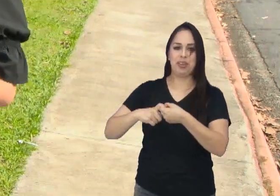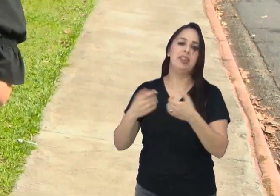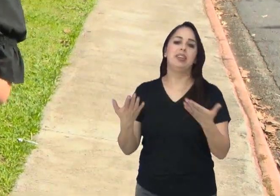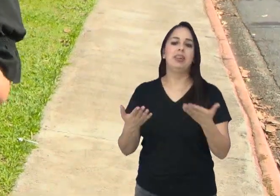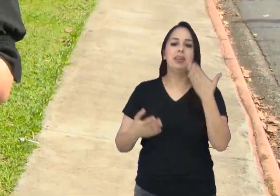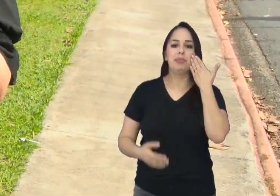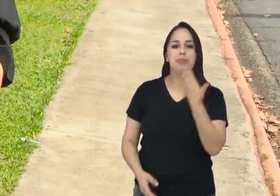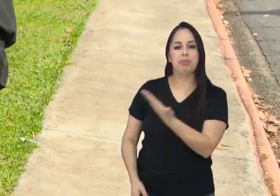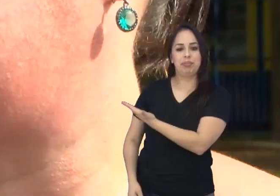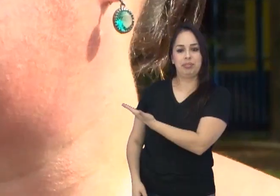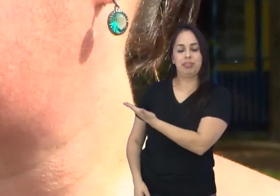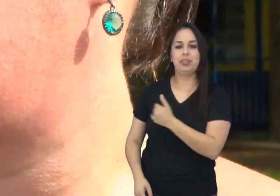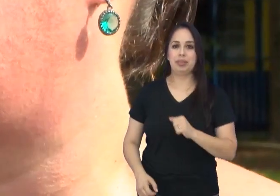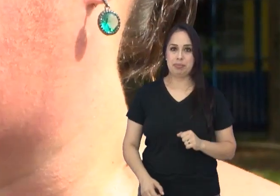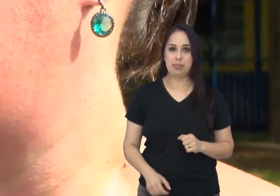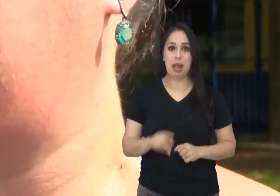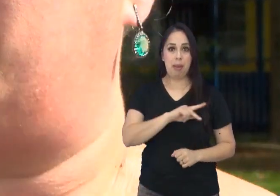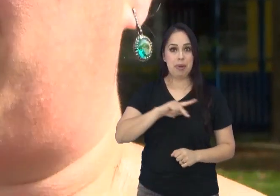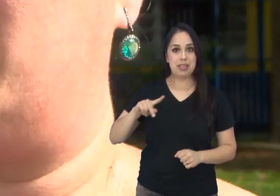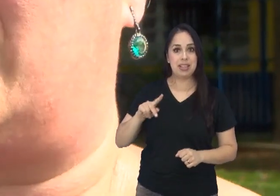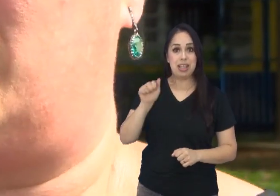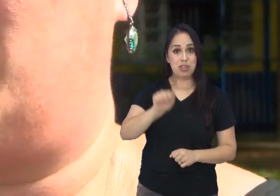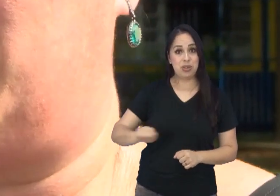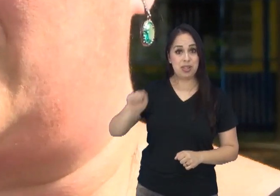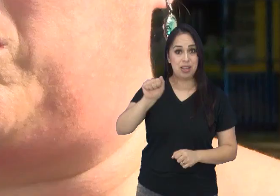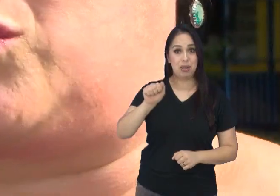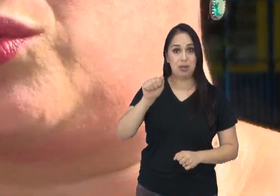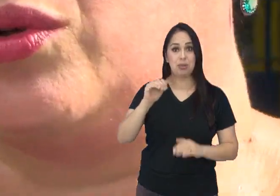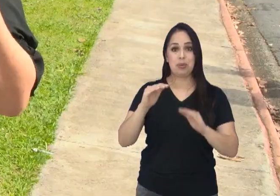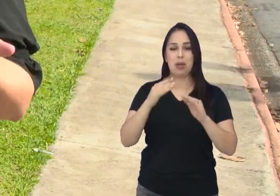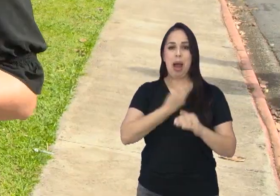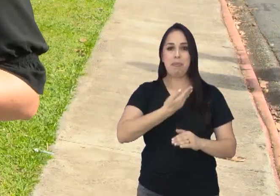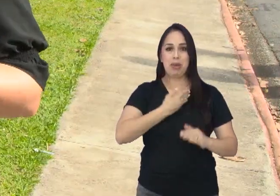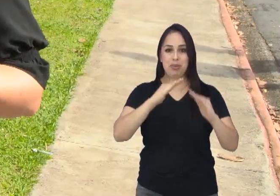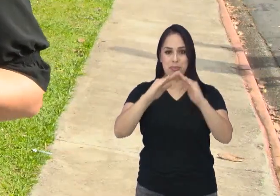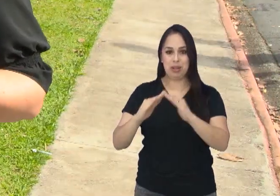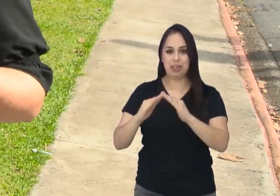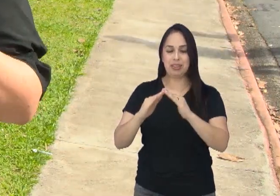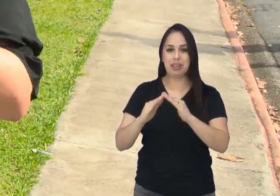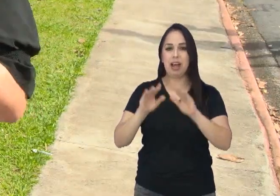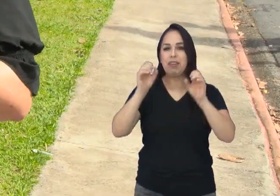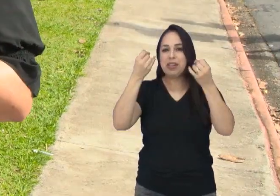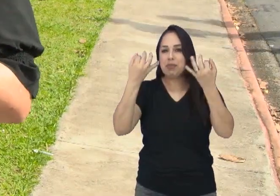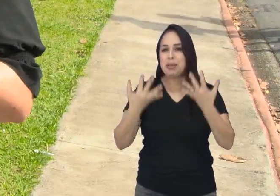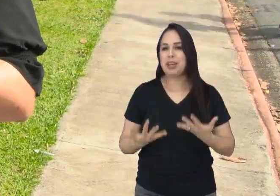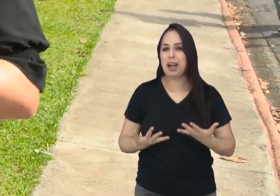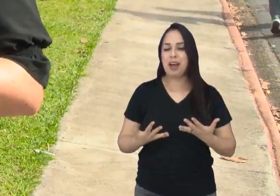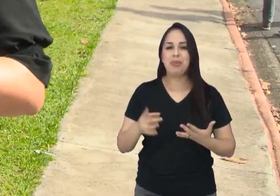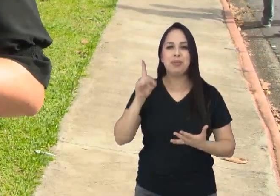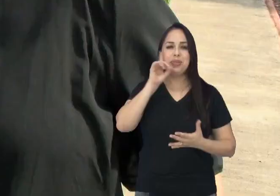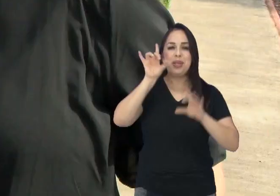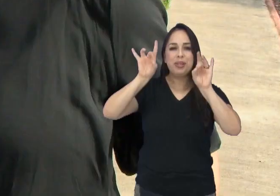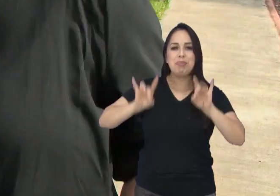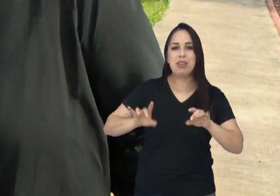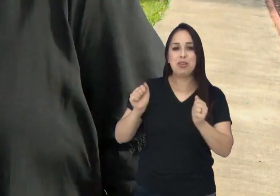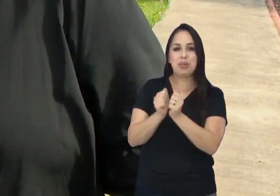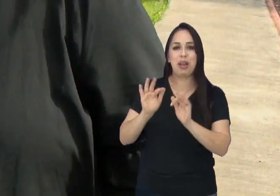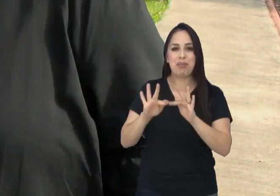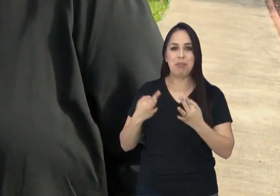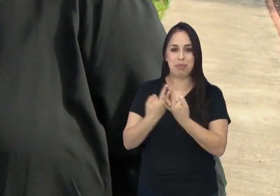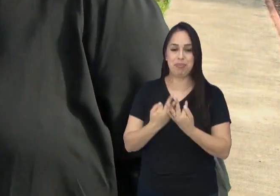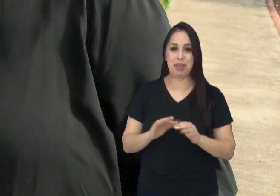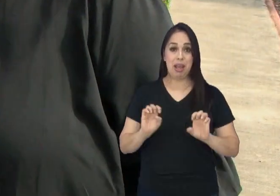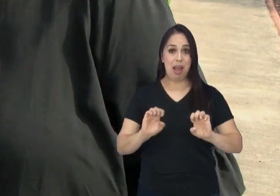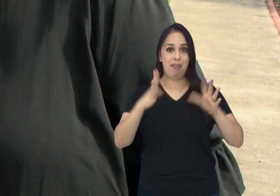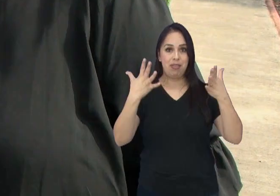Sociedade Amigos do Bairro e conta pra gente um pouco da programação. Vai ser um dia para se divertir com a família. A festa é uma